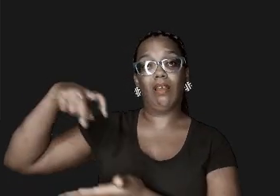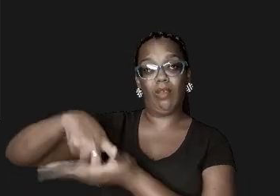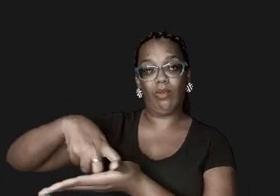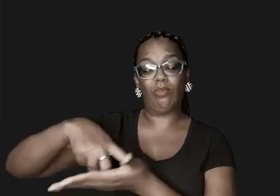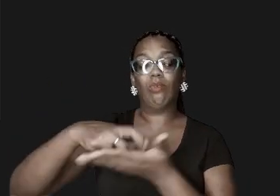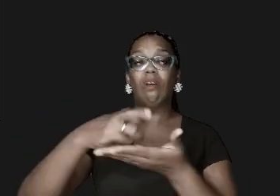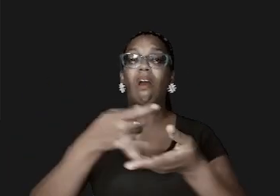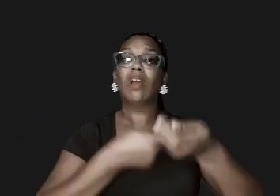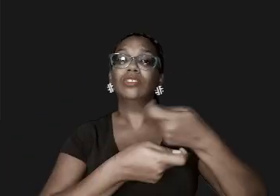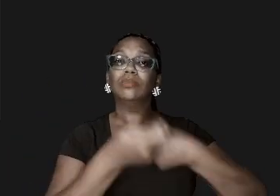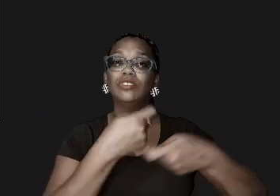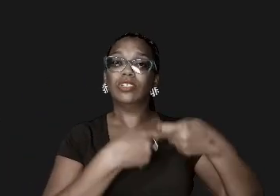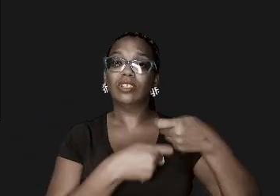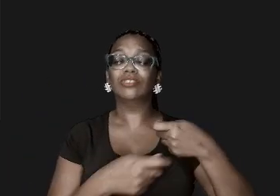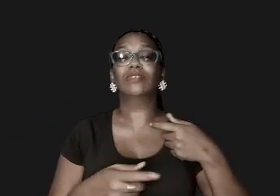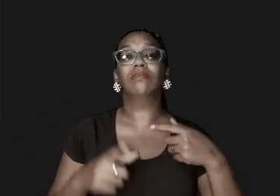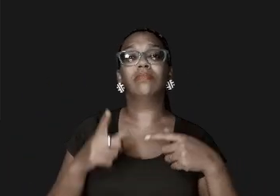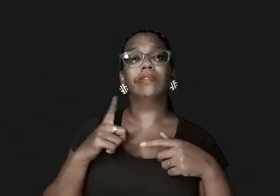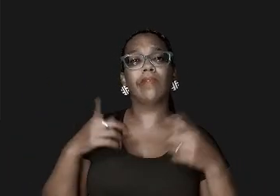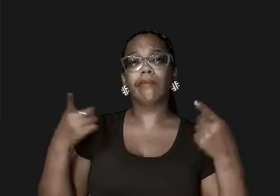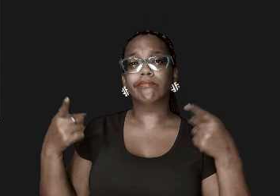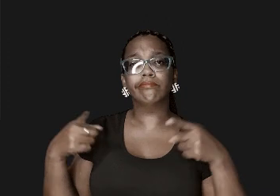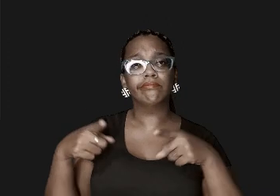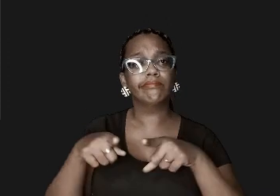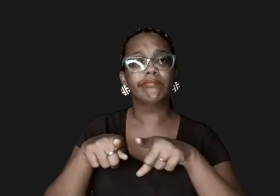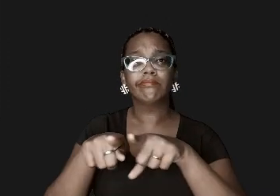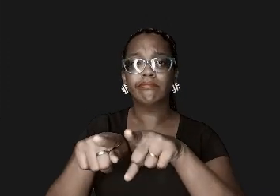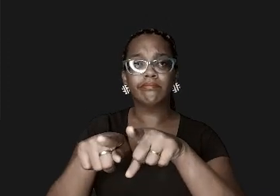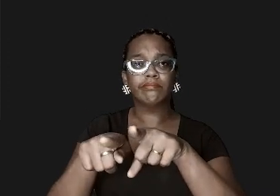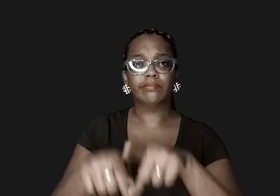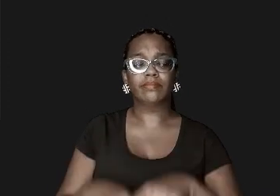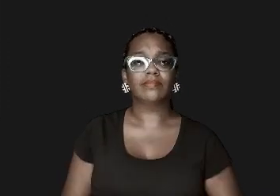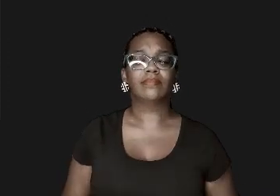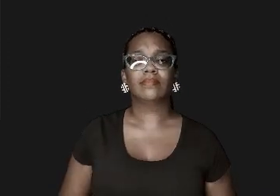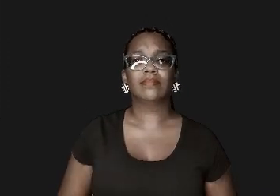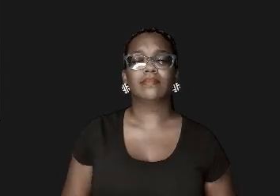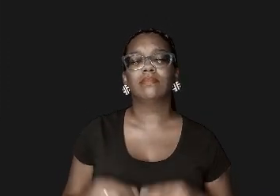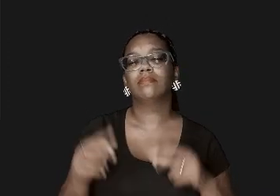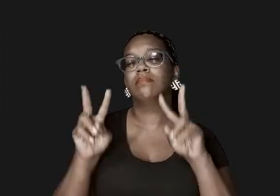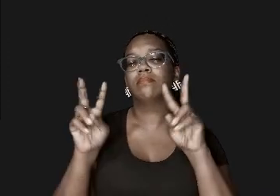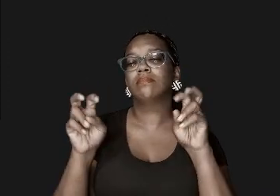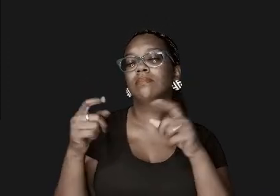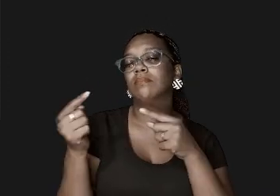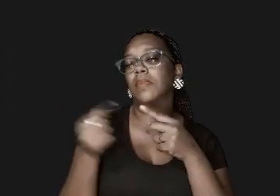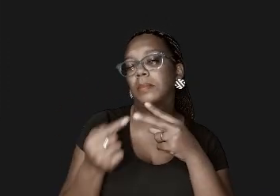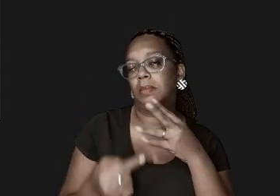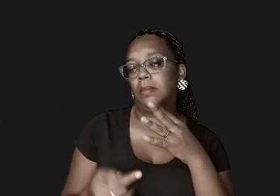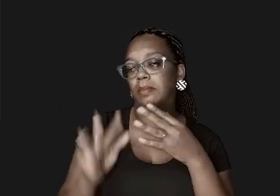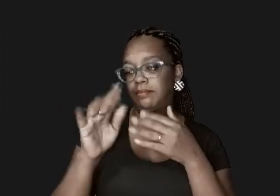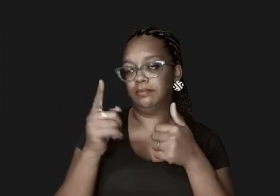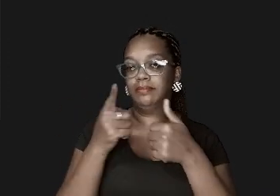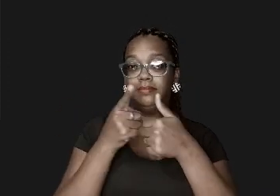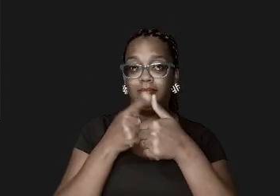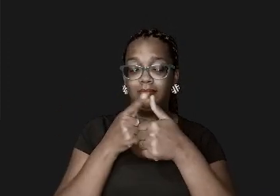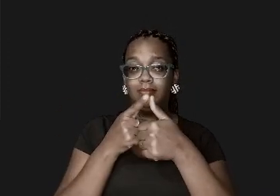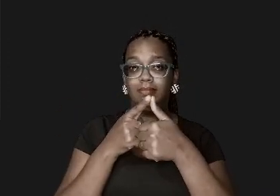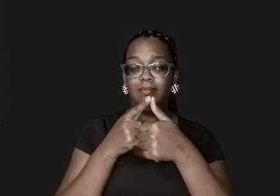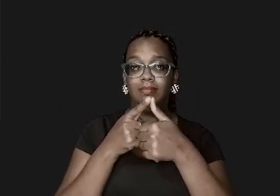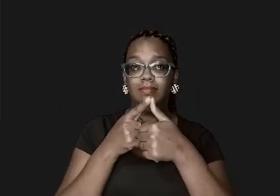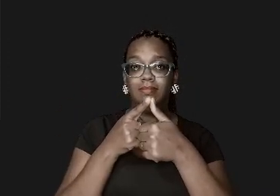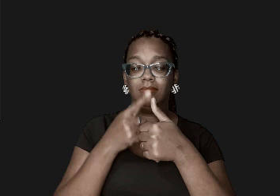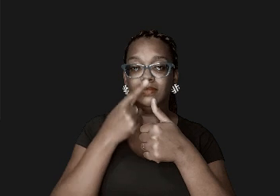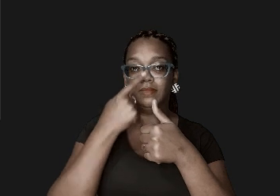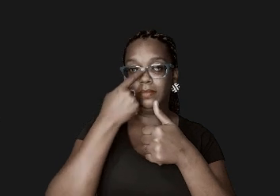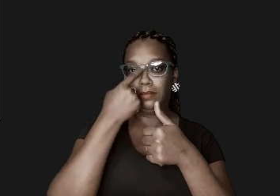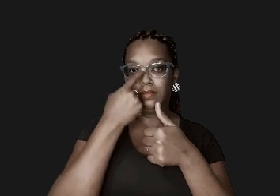se alimentam entre si a distância tanto a penal judiciária penal quanto à administrativa tendem a